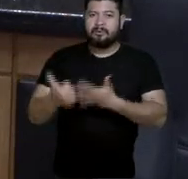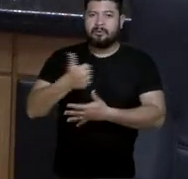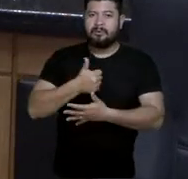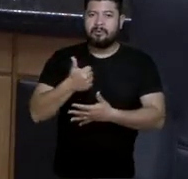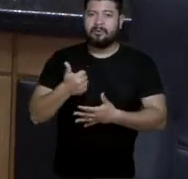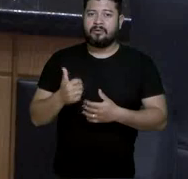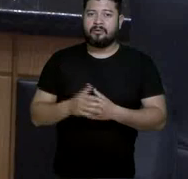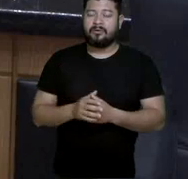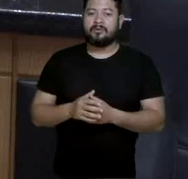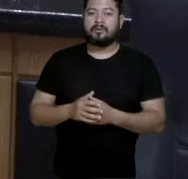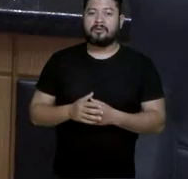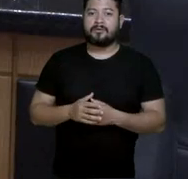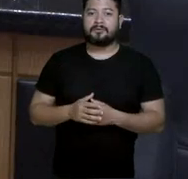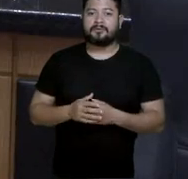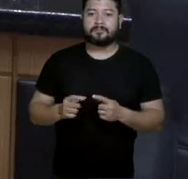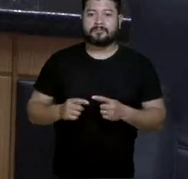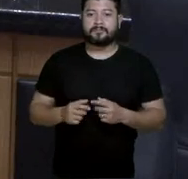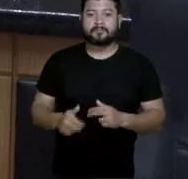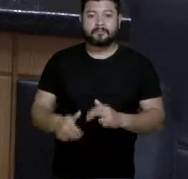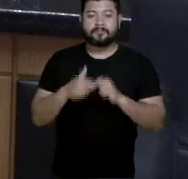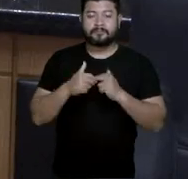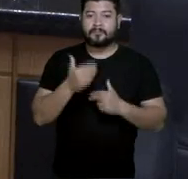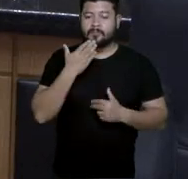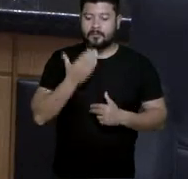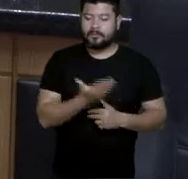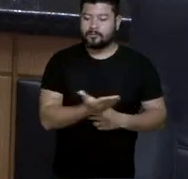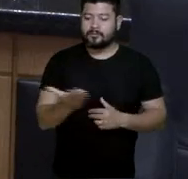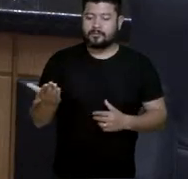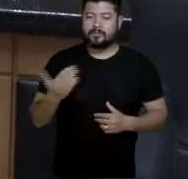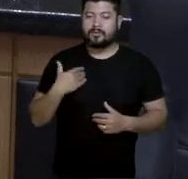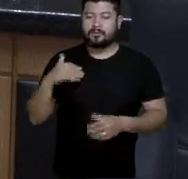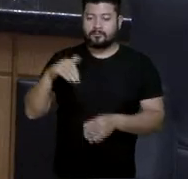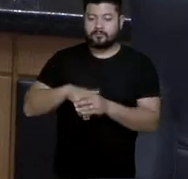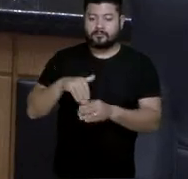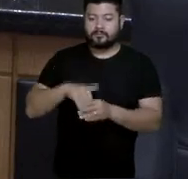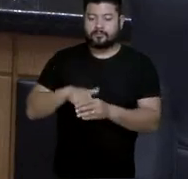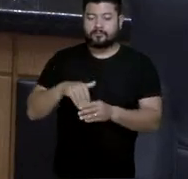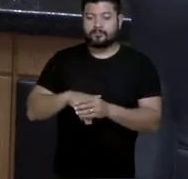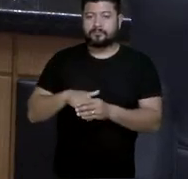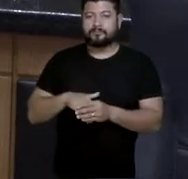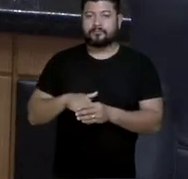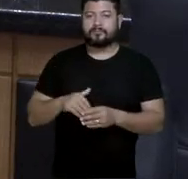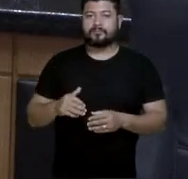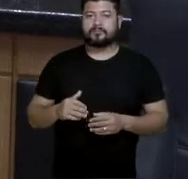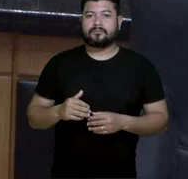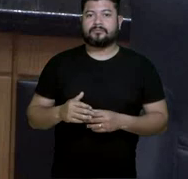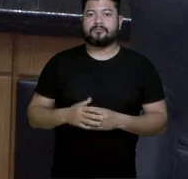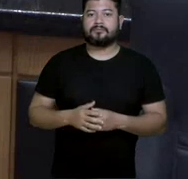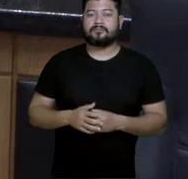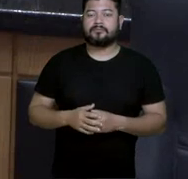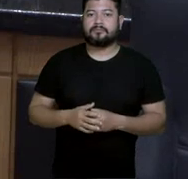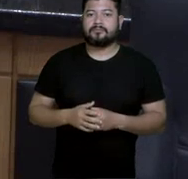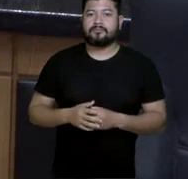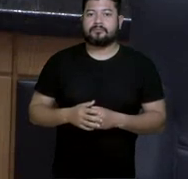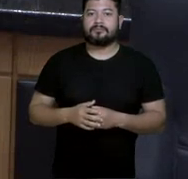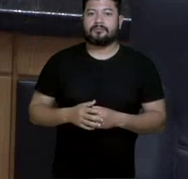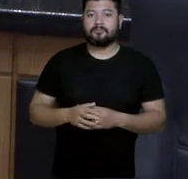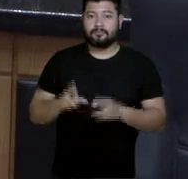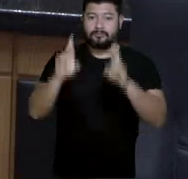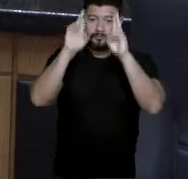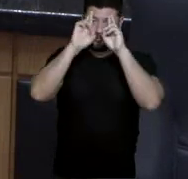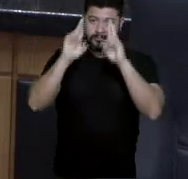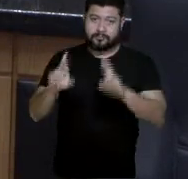Sem Custo. Então, por isso, eu estou pedindo o voto dos nobres colegas deputados para a nossa emenda, respeitando